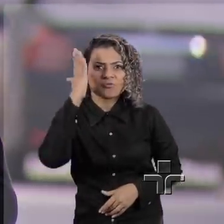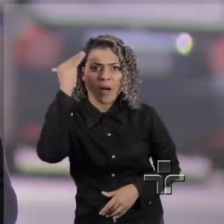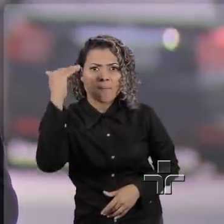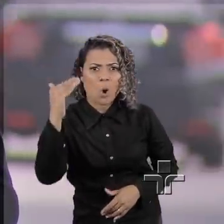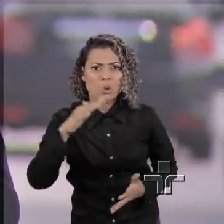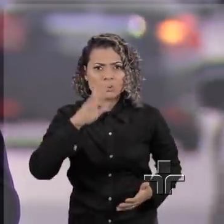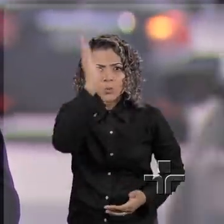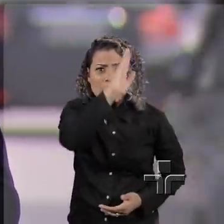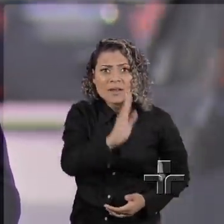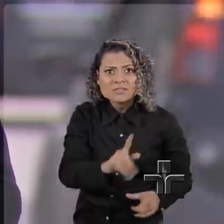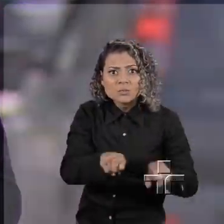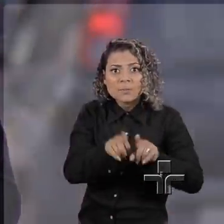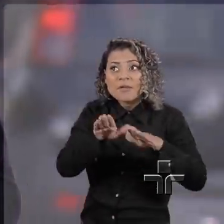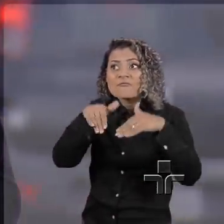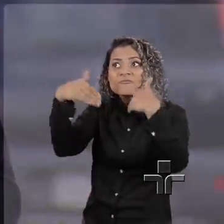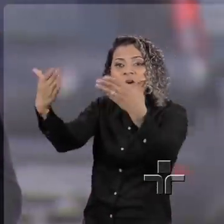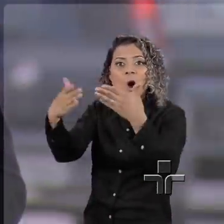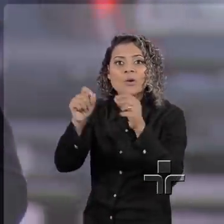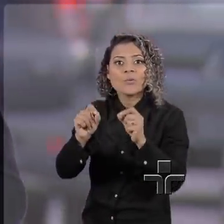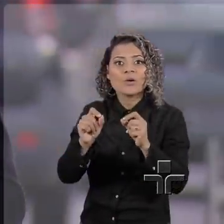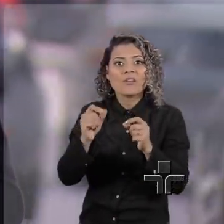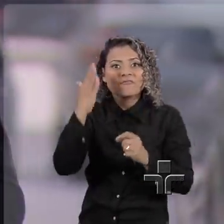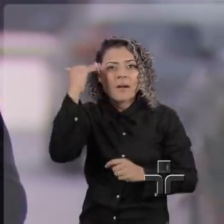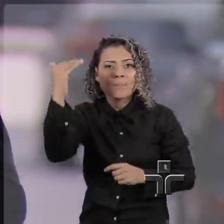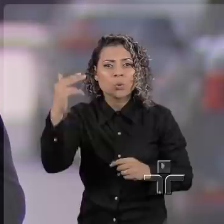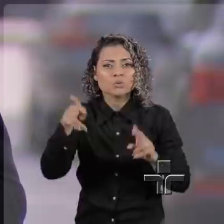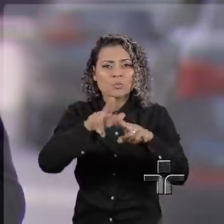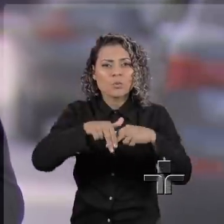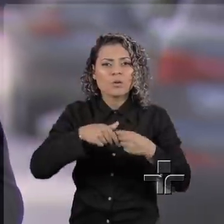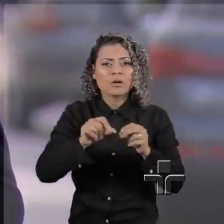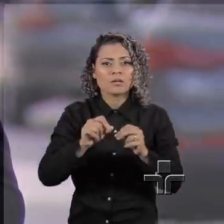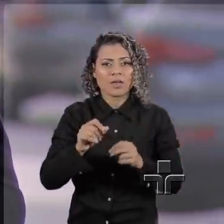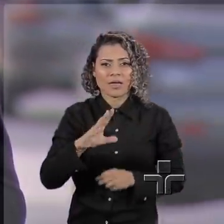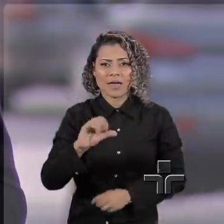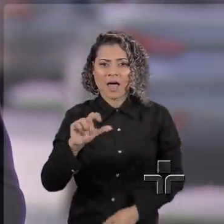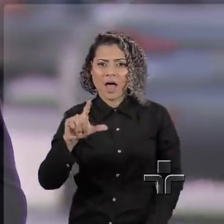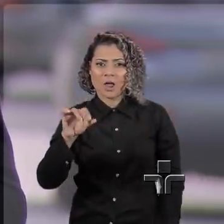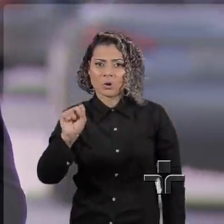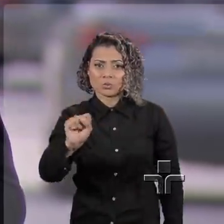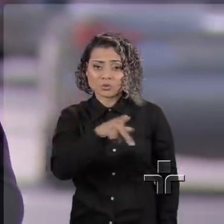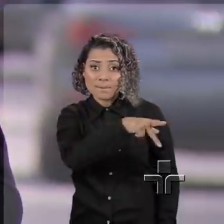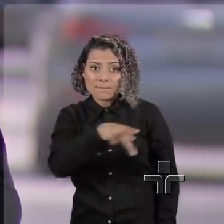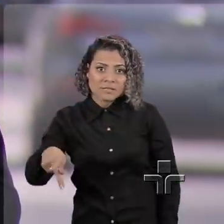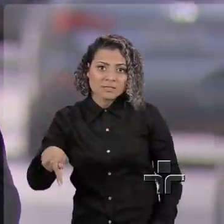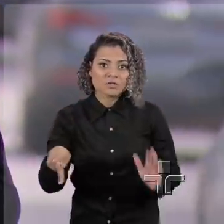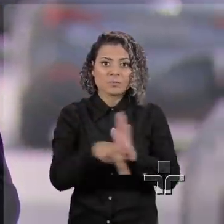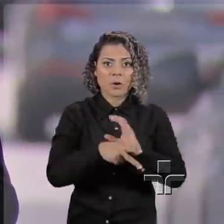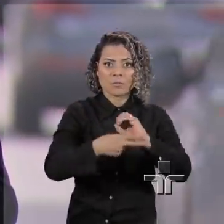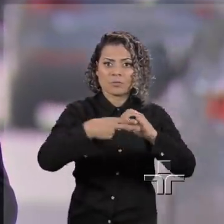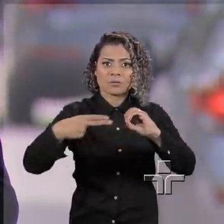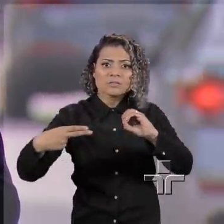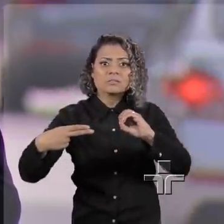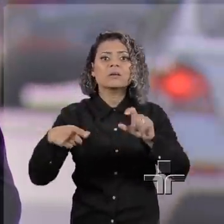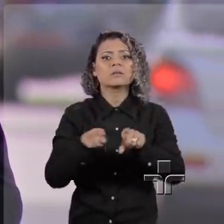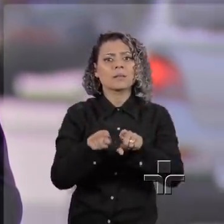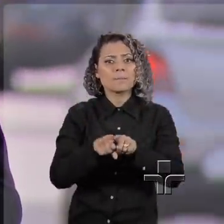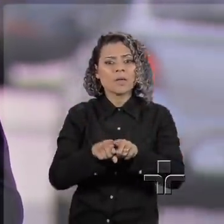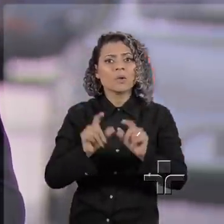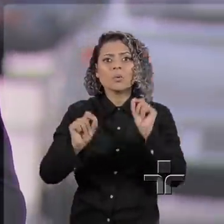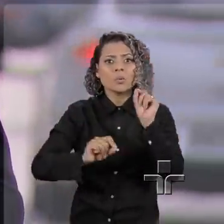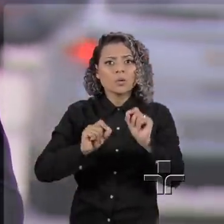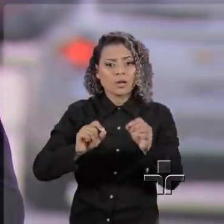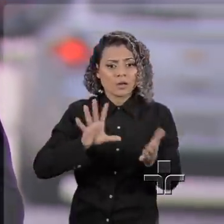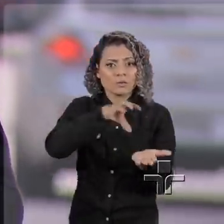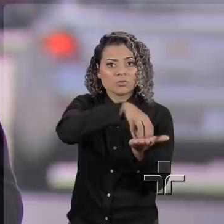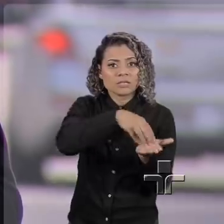empresários do ramo automobilístico virou notícia no mundo inteiro. Carlos Ghosn, presidente da aliança Renault-Nissan-Mitsubishi e do